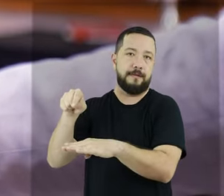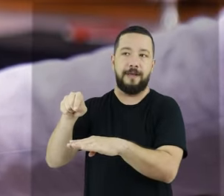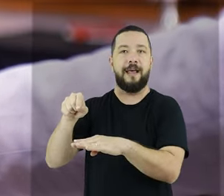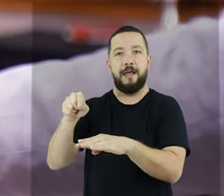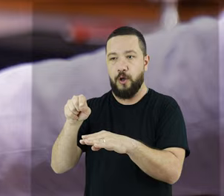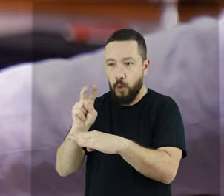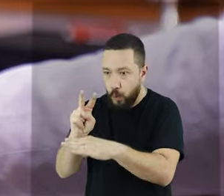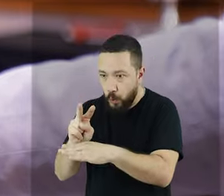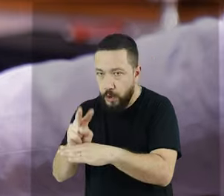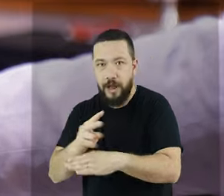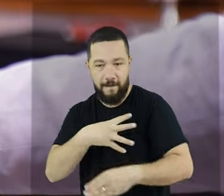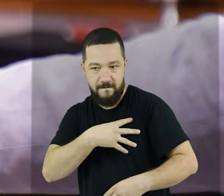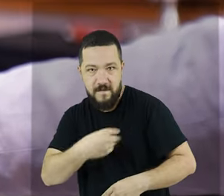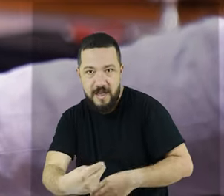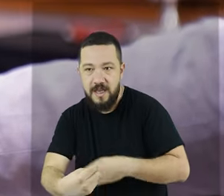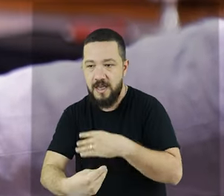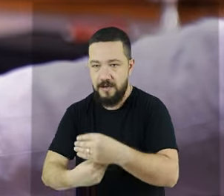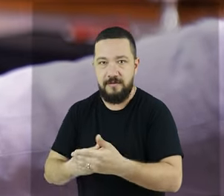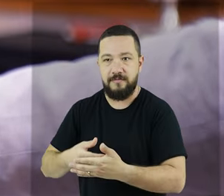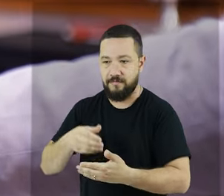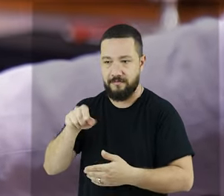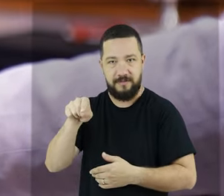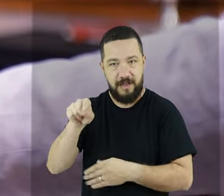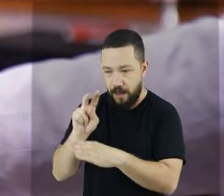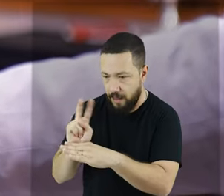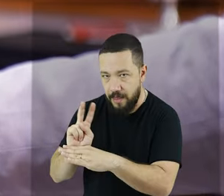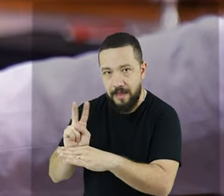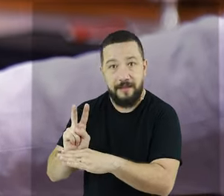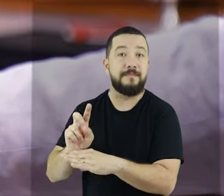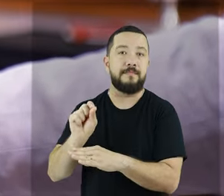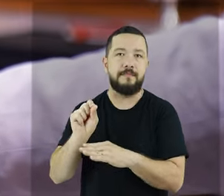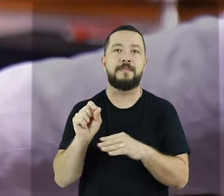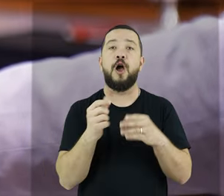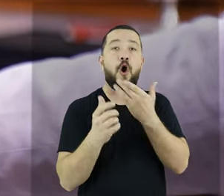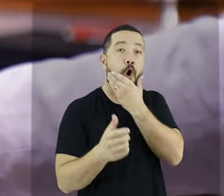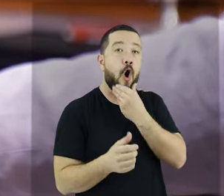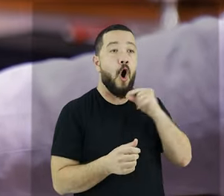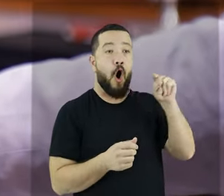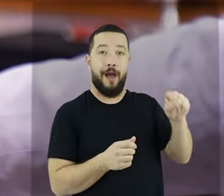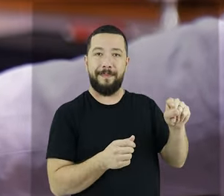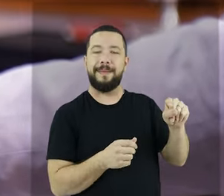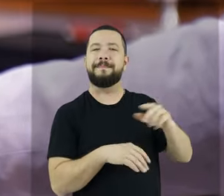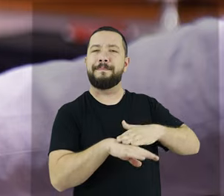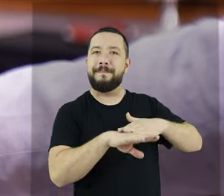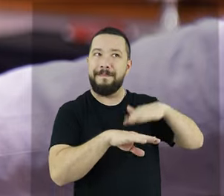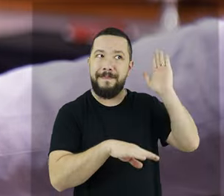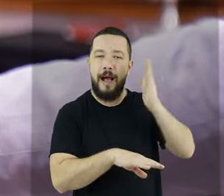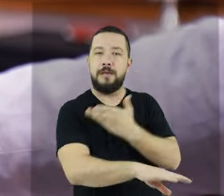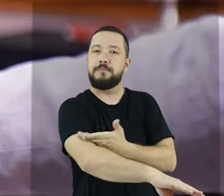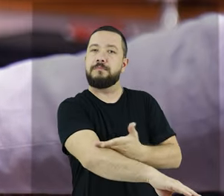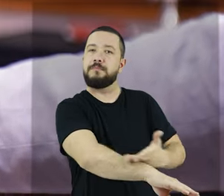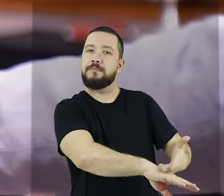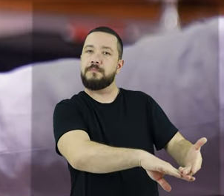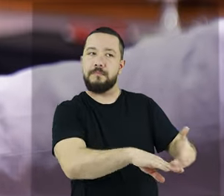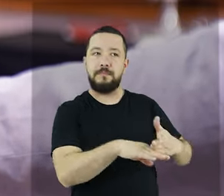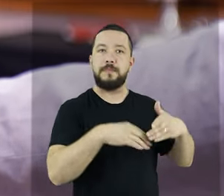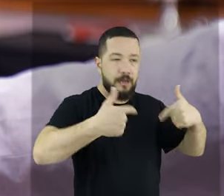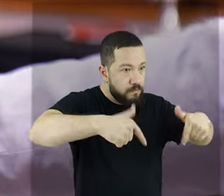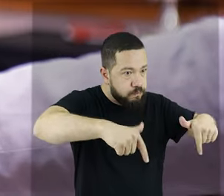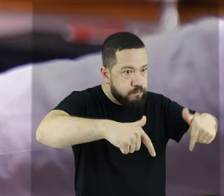aspas, para o trabalho reprodutivo, que é esse, que é o trabalho de cuidado, é uma dessas espécies, e homens são socialmente treinados para o